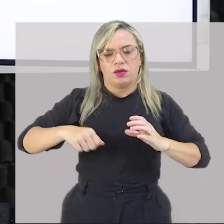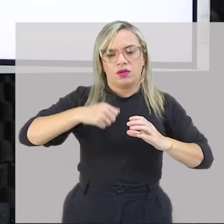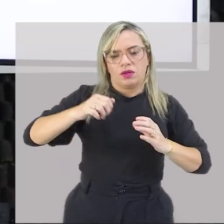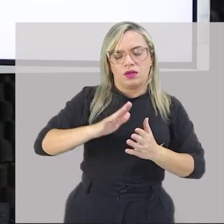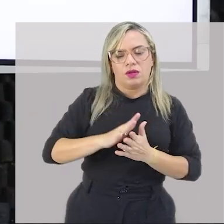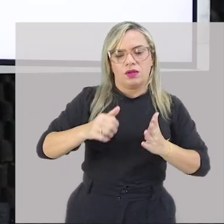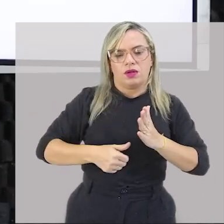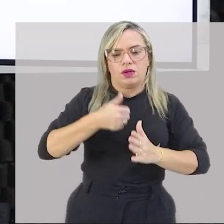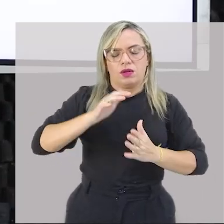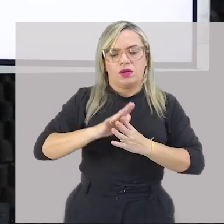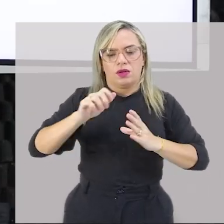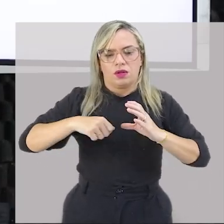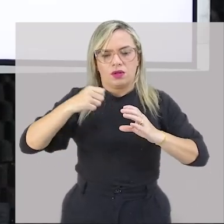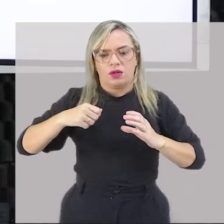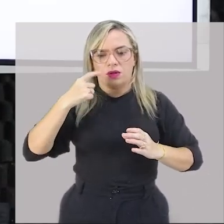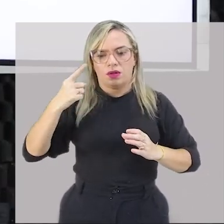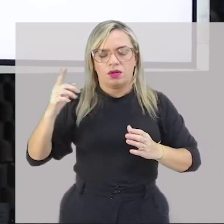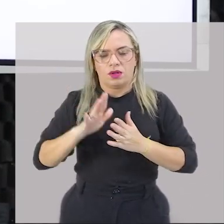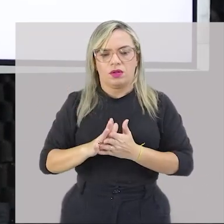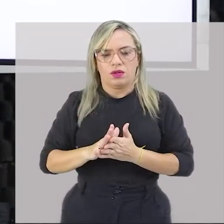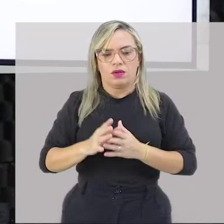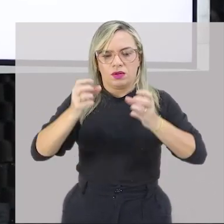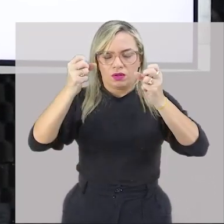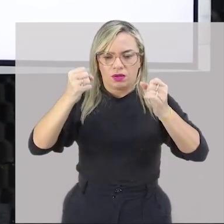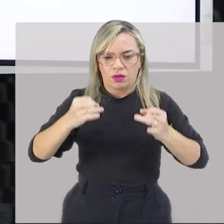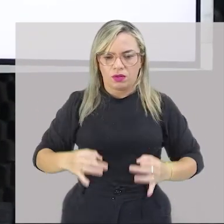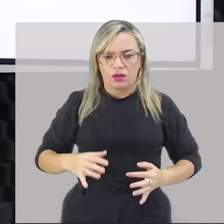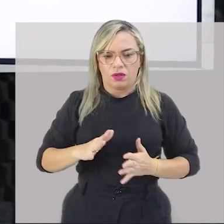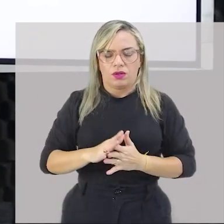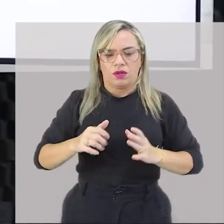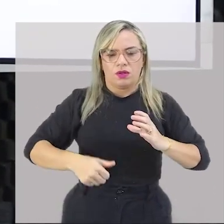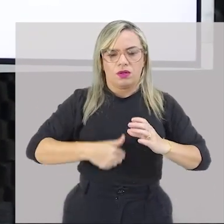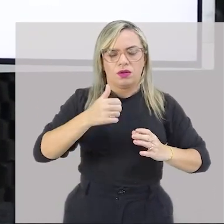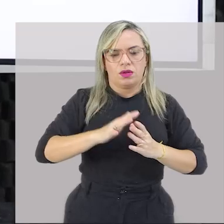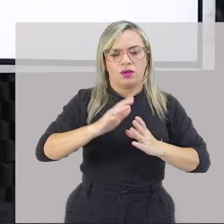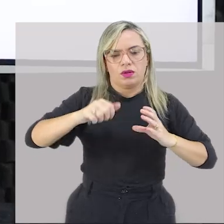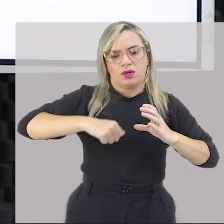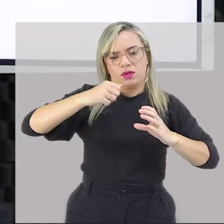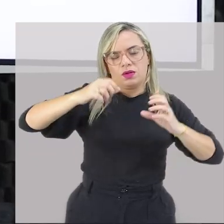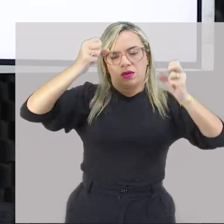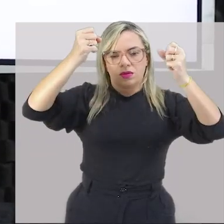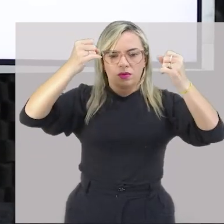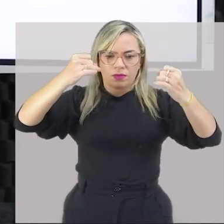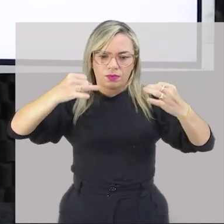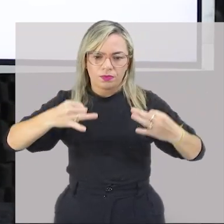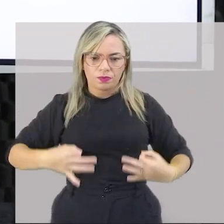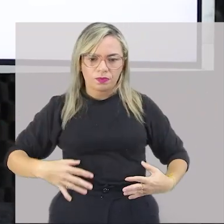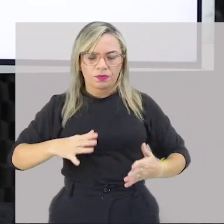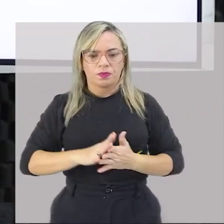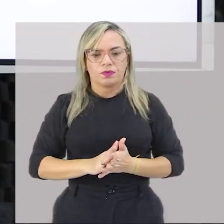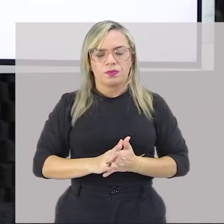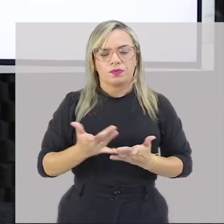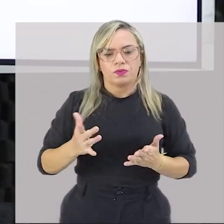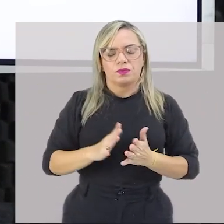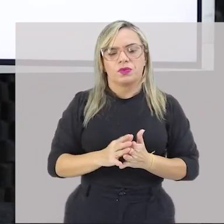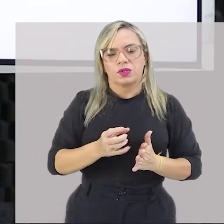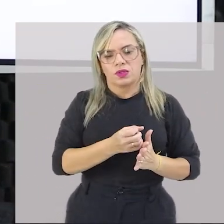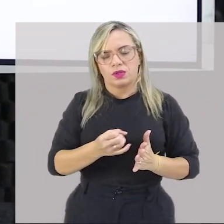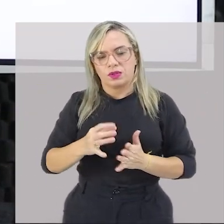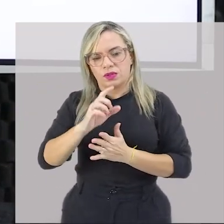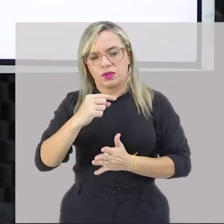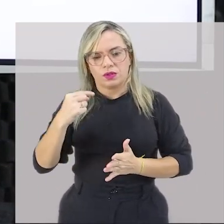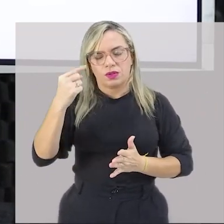primeiro vídeo. Mas vamos comentar aqui. O primeiro vídeo que eu expliquei direitinho, passei um tempão explicando para